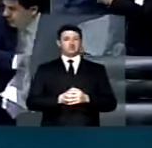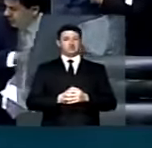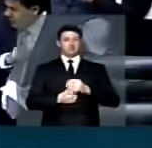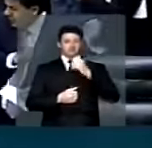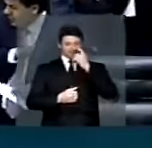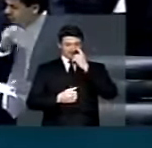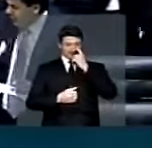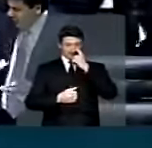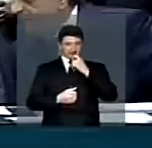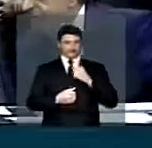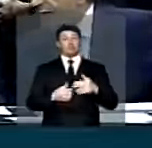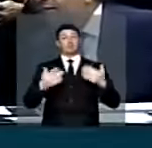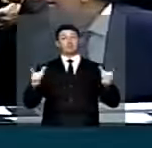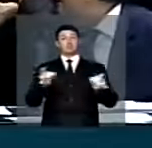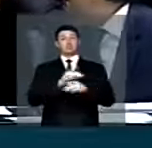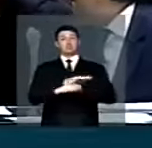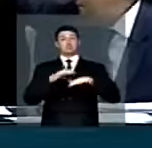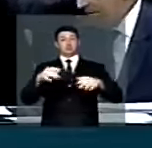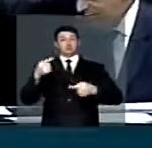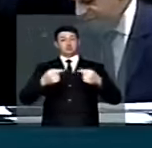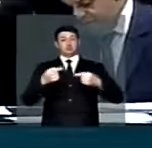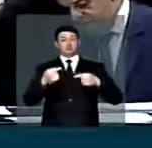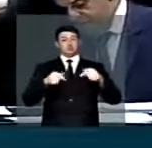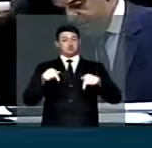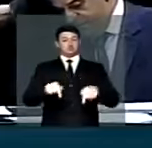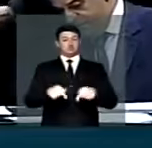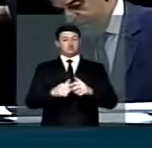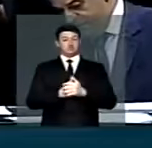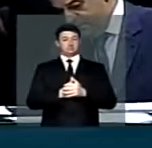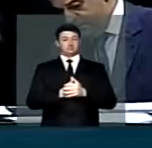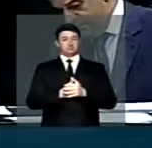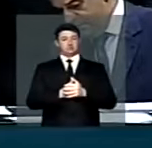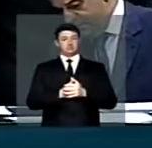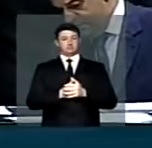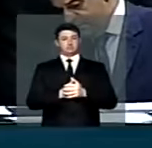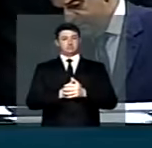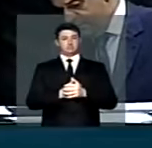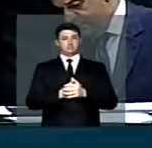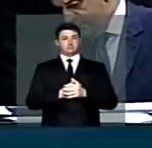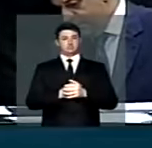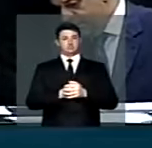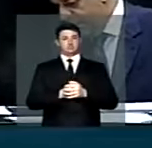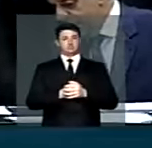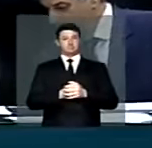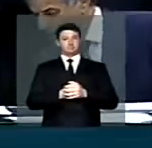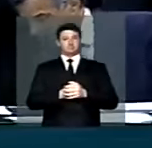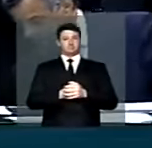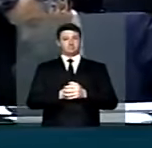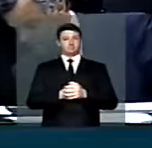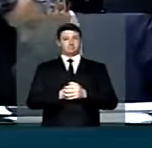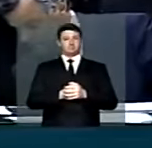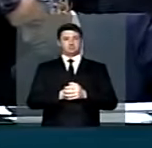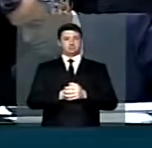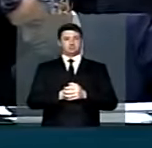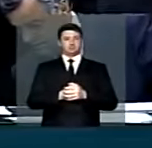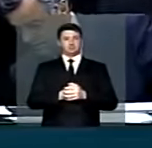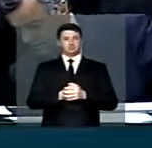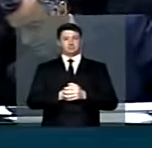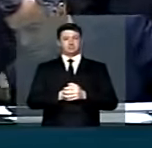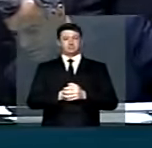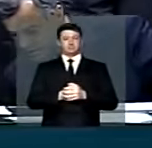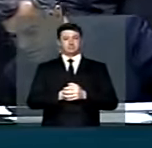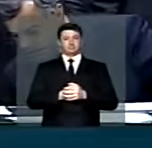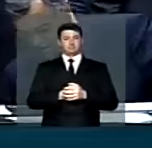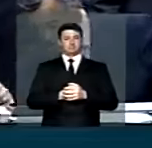Maduro! Nada mais! Mariana! Guerra nunca mais! Viva o povo da Venezuela! Viva Chaves!